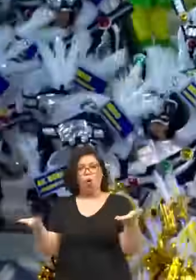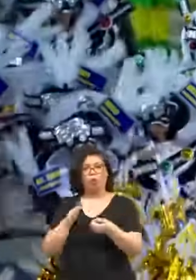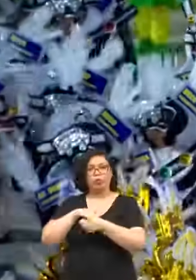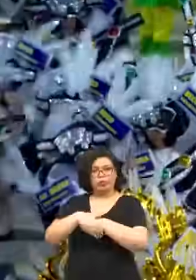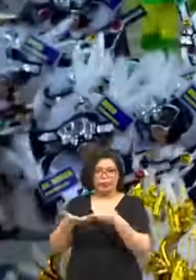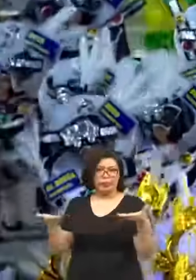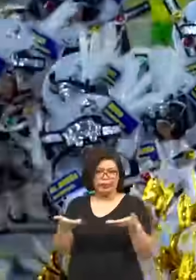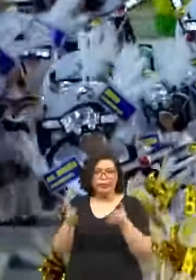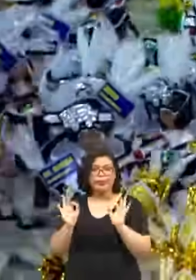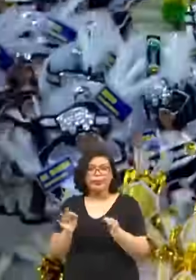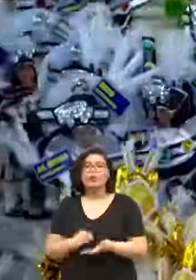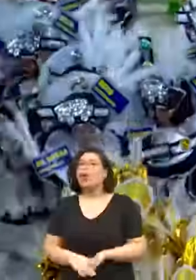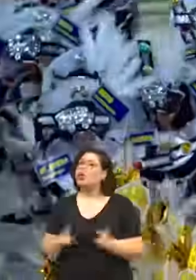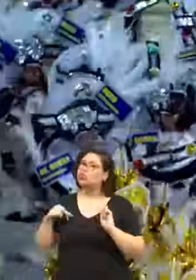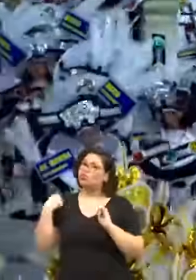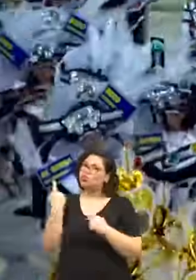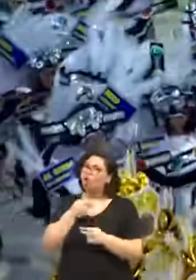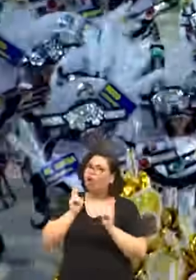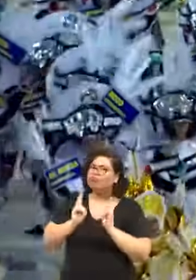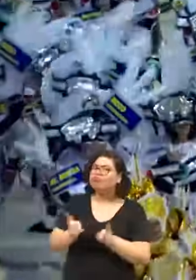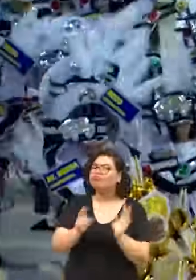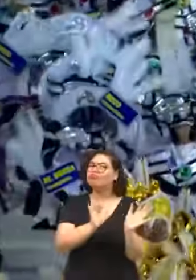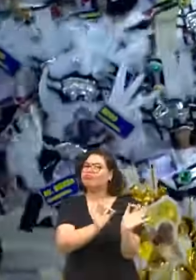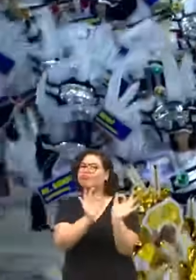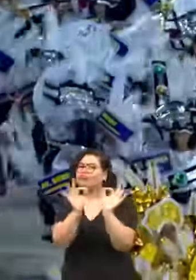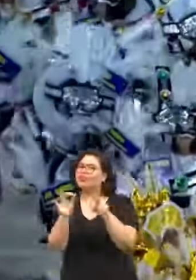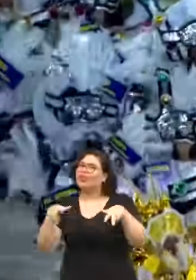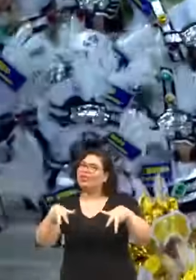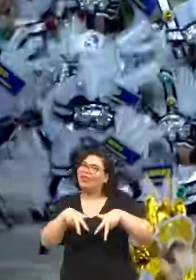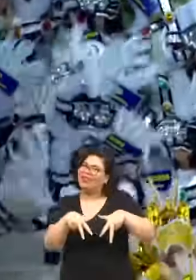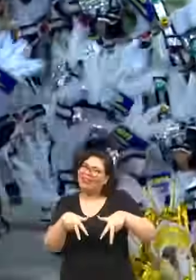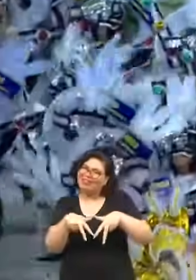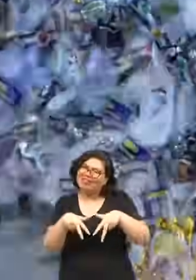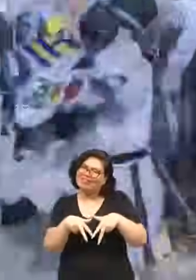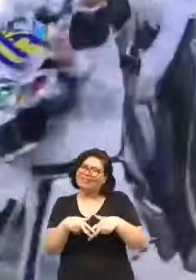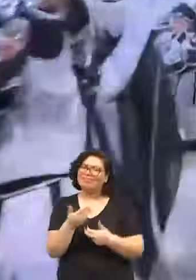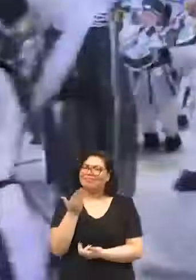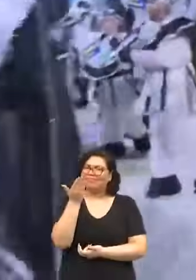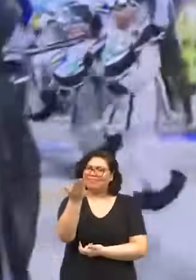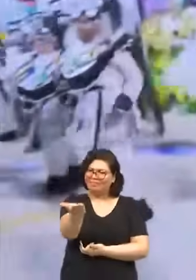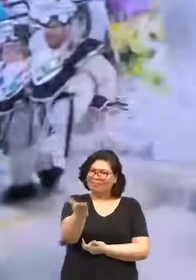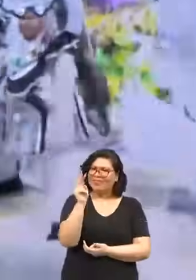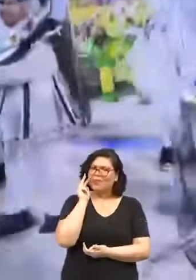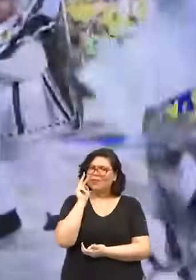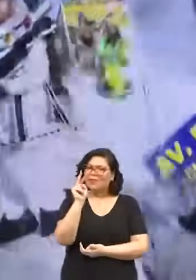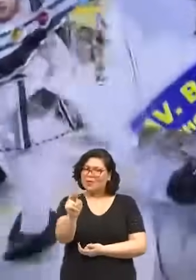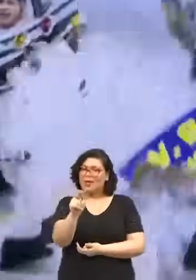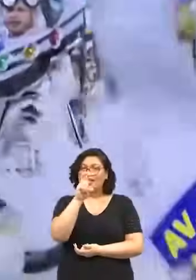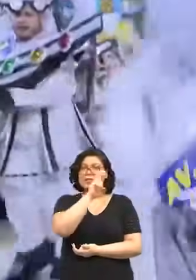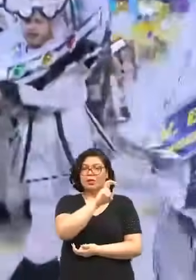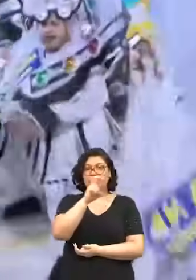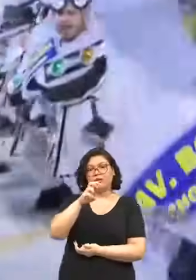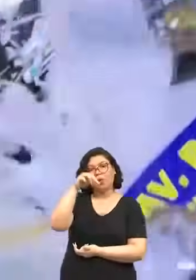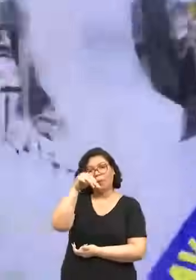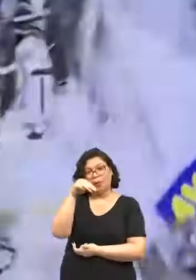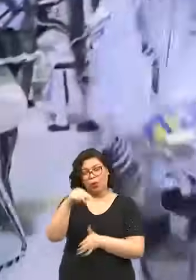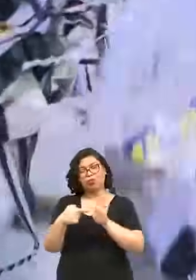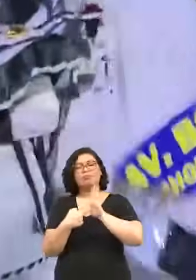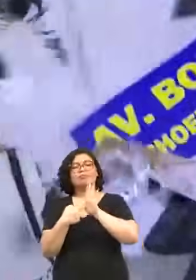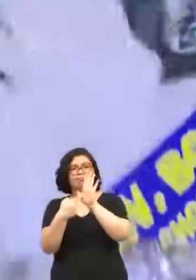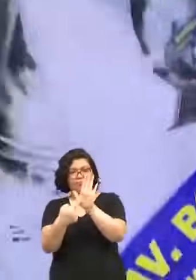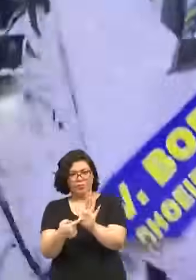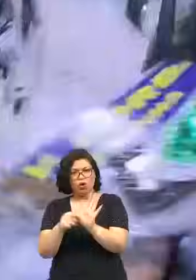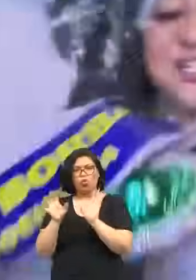hoje. E a gente segue acompanhando aqui os detalhes na tela da TV A Crítica. Aí, ó, na tela para você, 55 minutos de apresentação